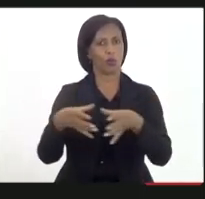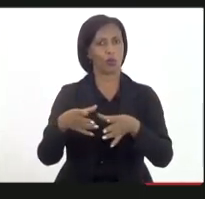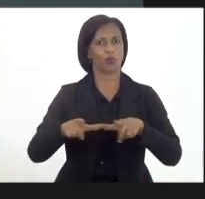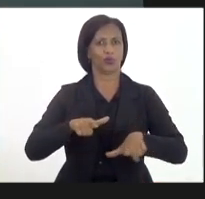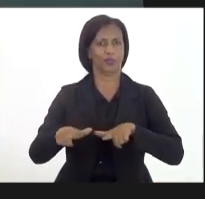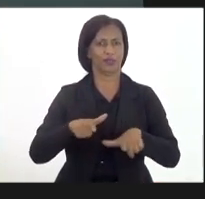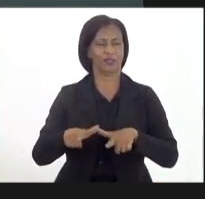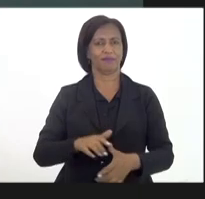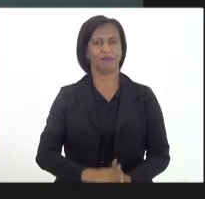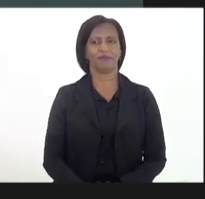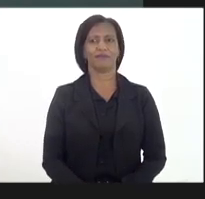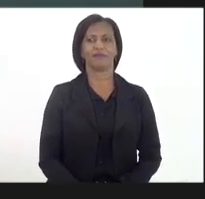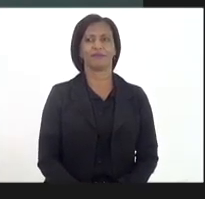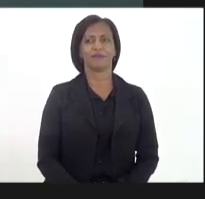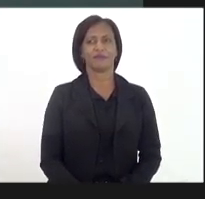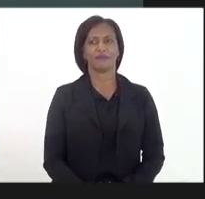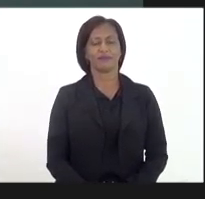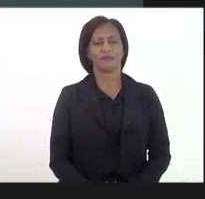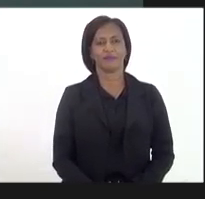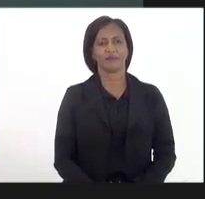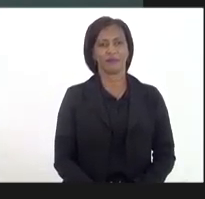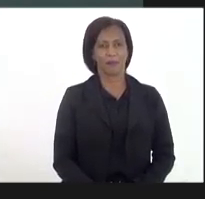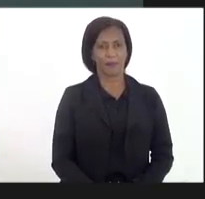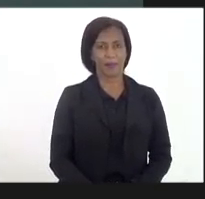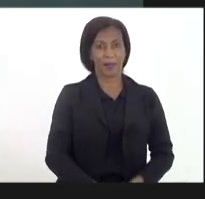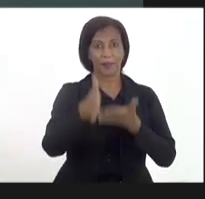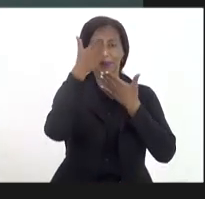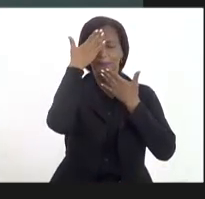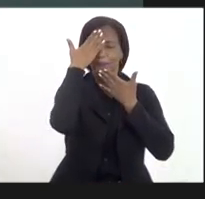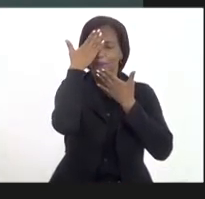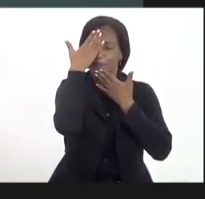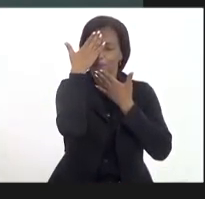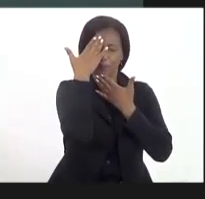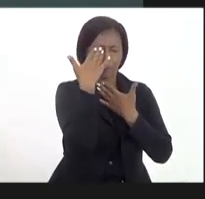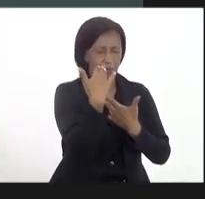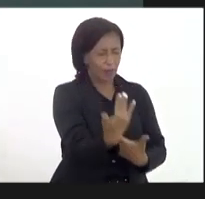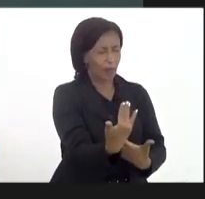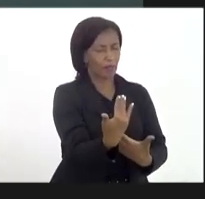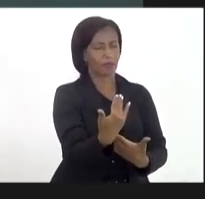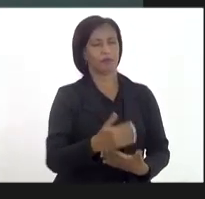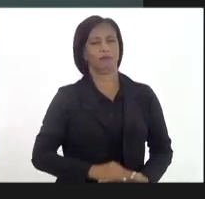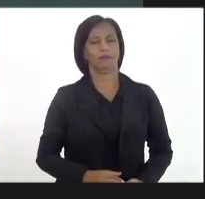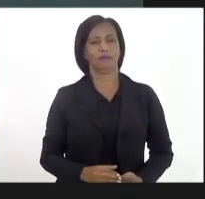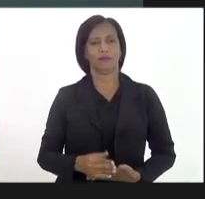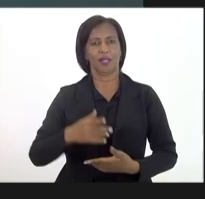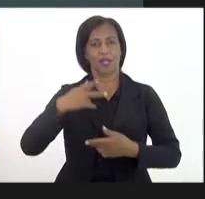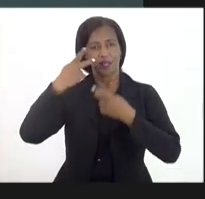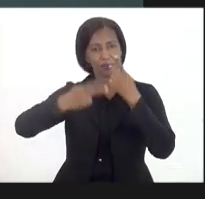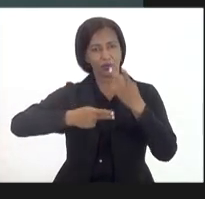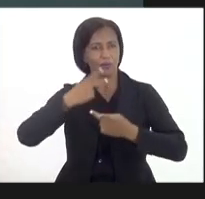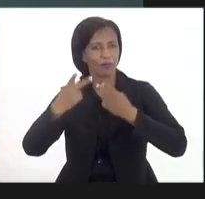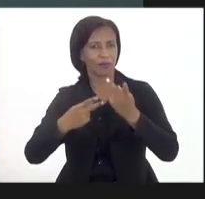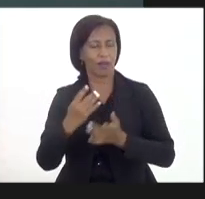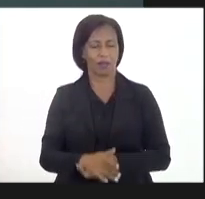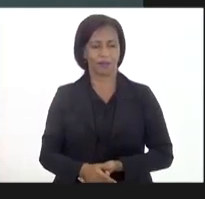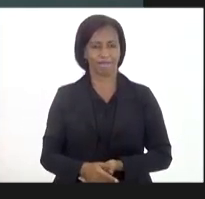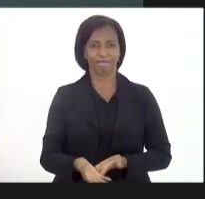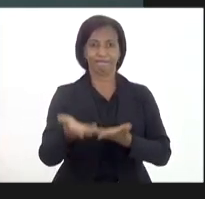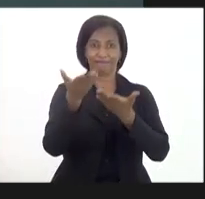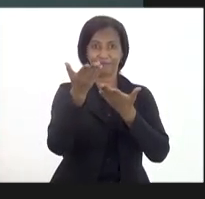trabalho e obrigado Coronel Cristiano Santos agradeço as palavras e você excelência